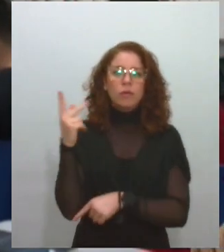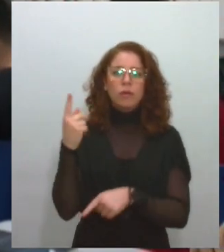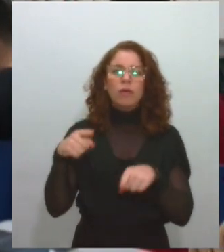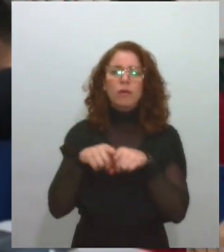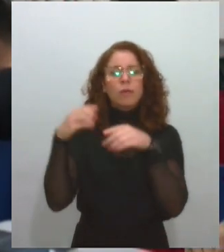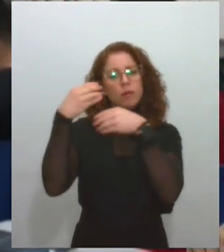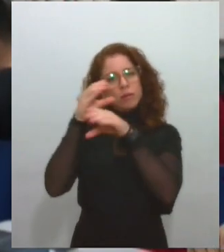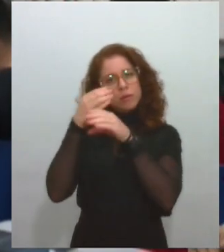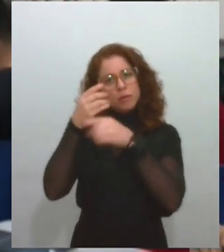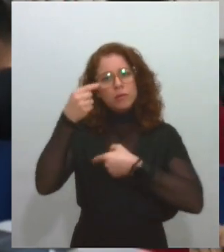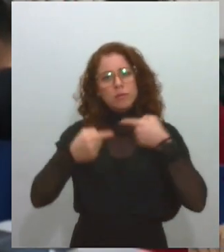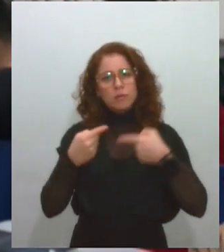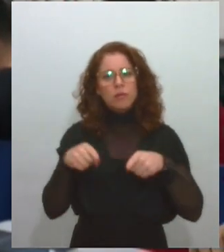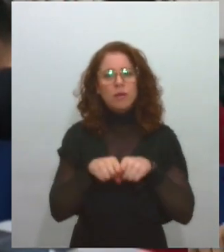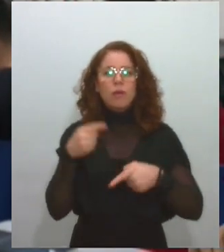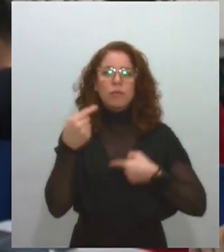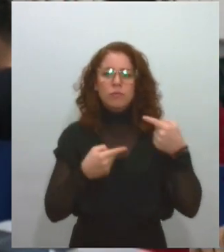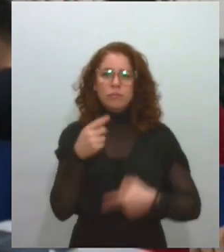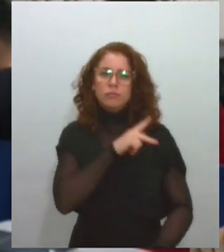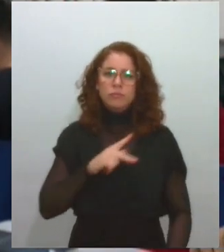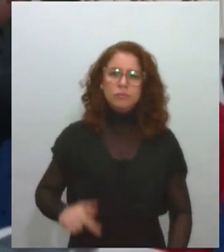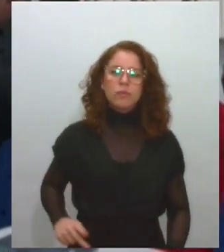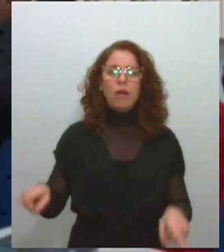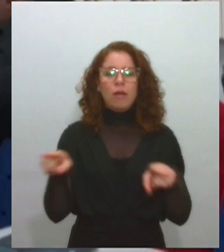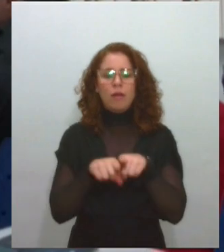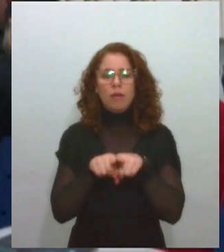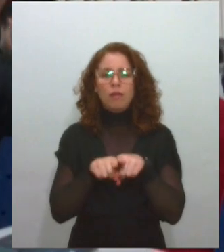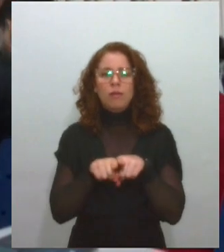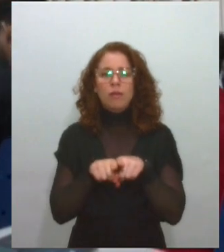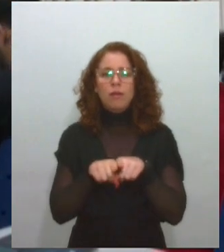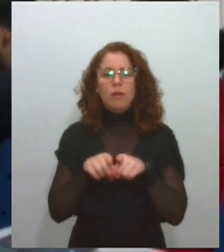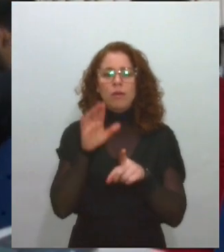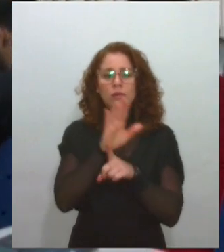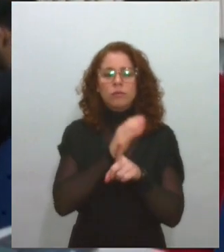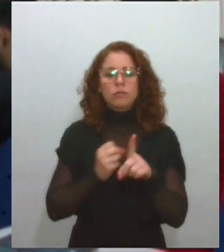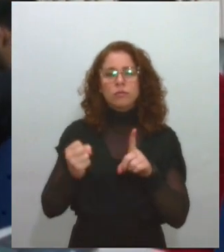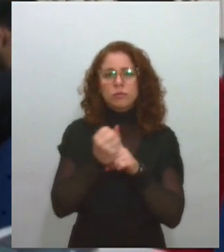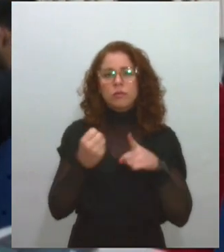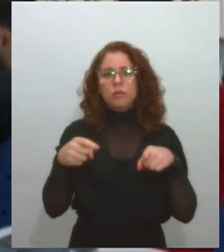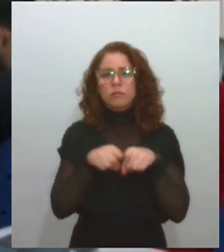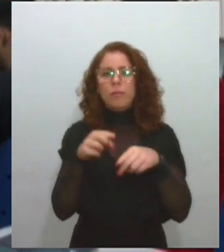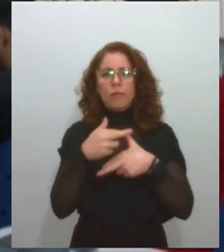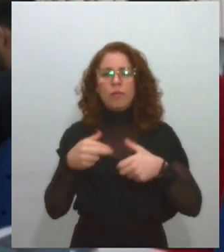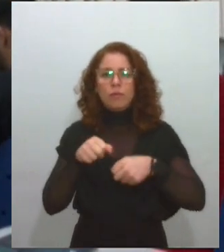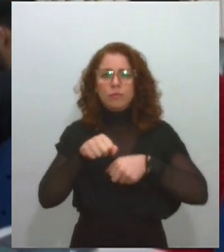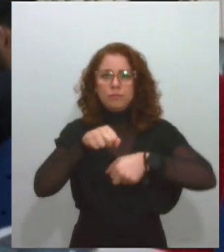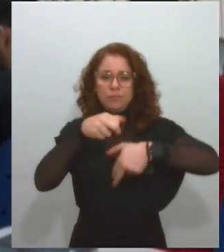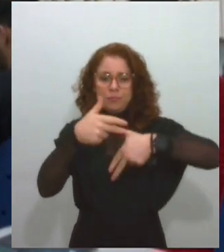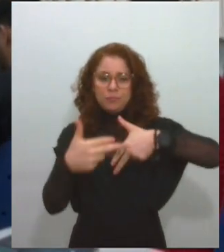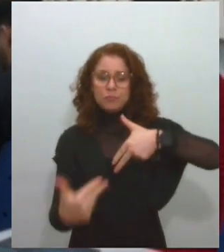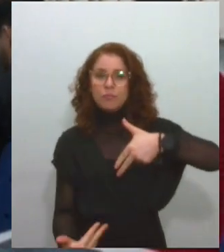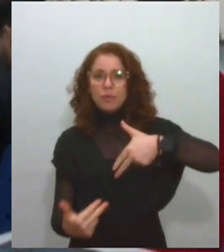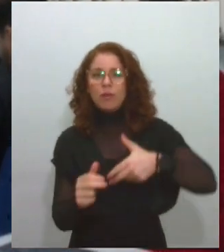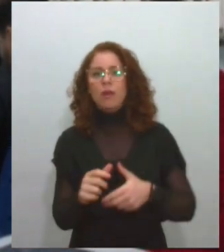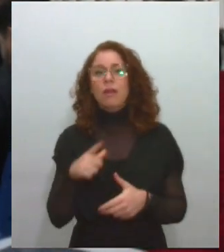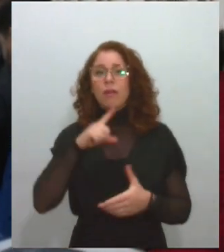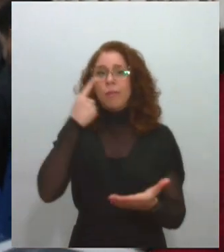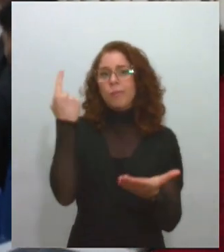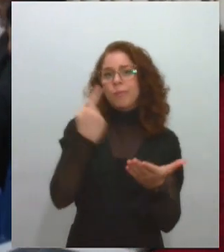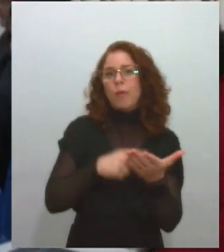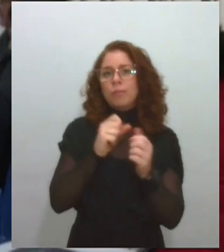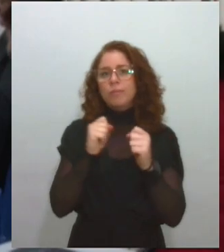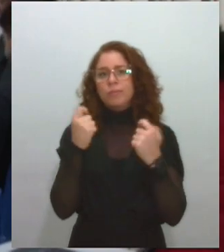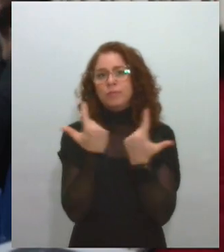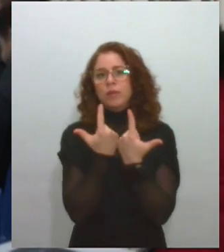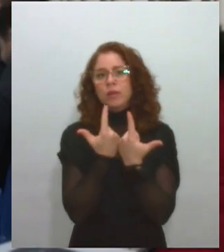políticas públicas, serviço social, questões de gênero. Esse é o grande compromisso que a Assembleia tem de permitir que